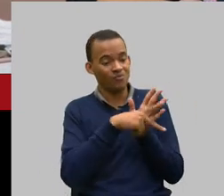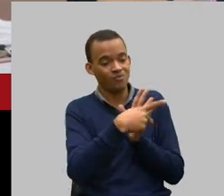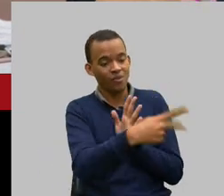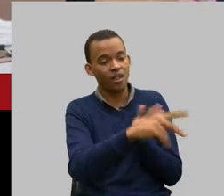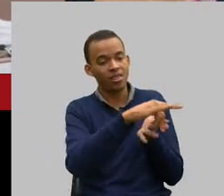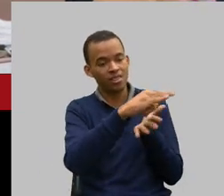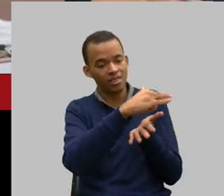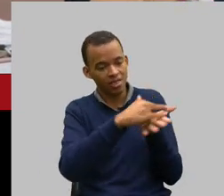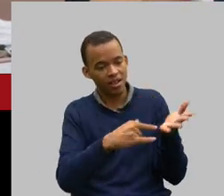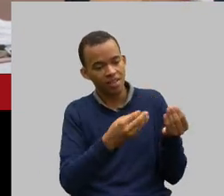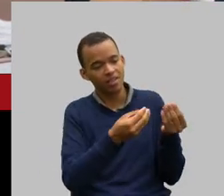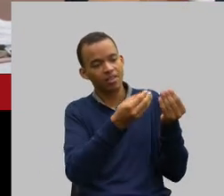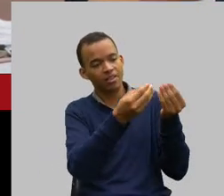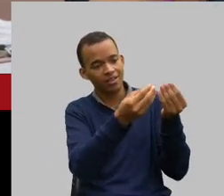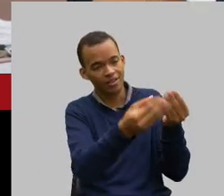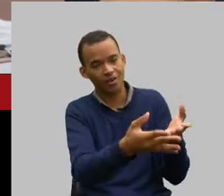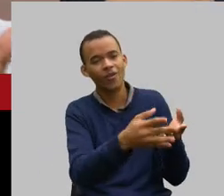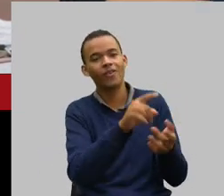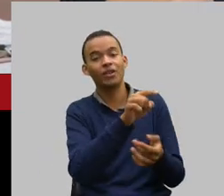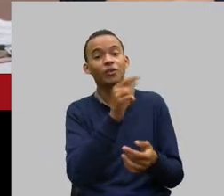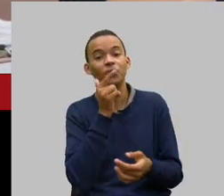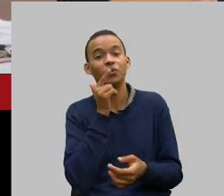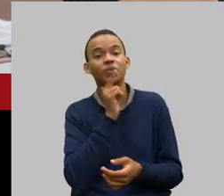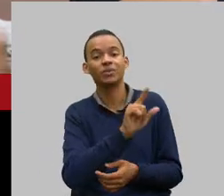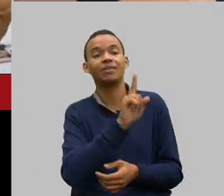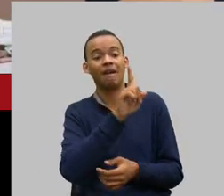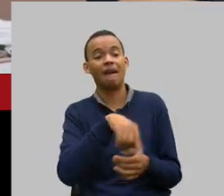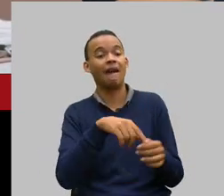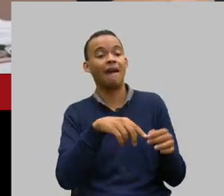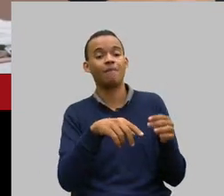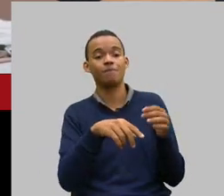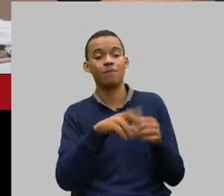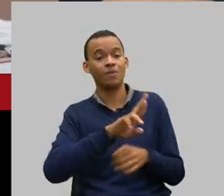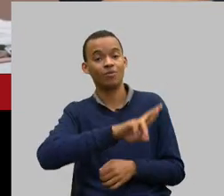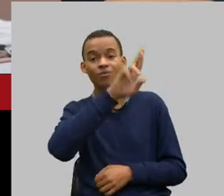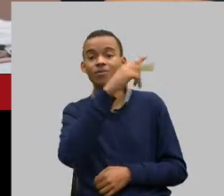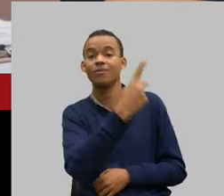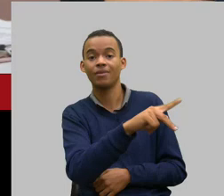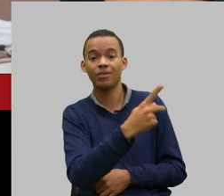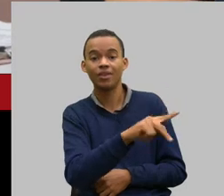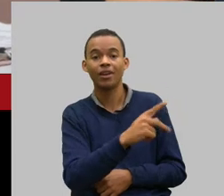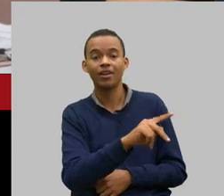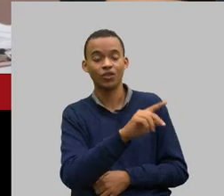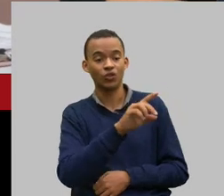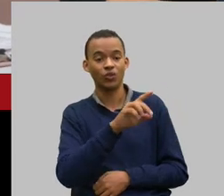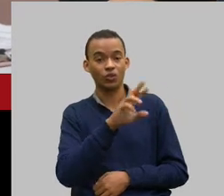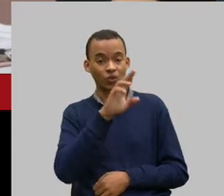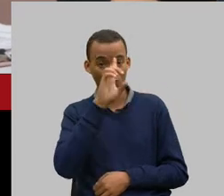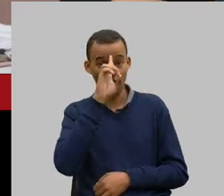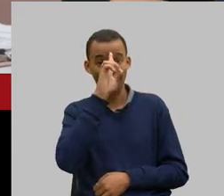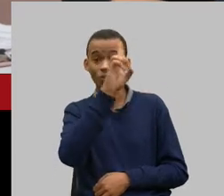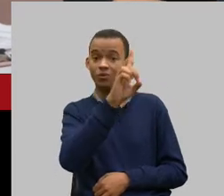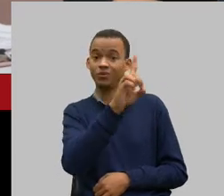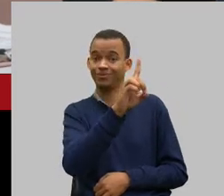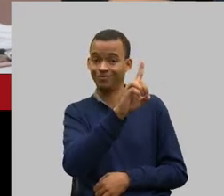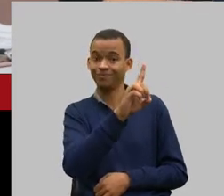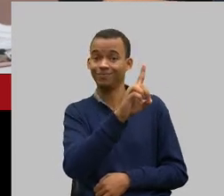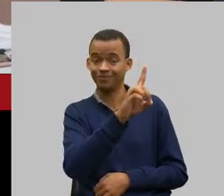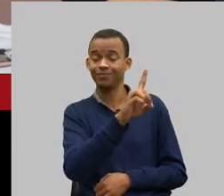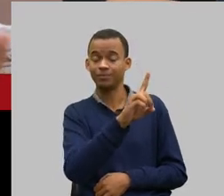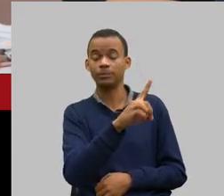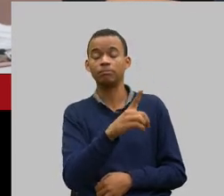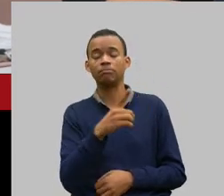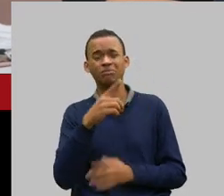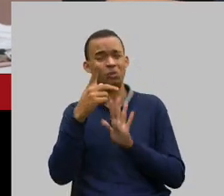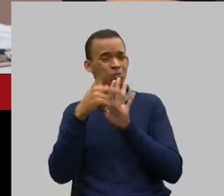ser possuidora do seu imóvel e passe a ser proprietária então eu quero aqui registrar que para mim de todos os projetos ess é um